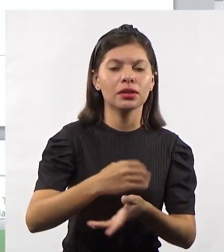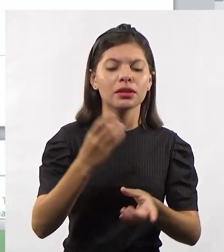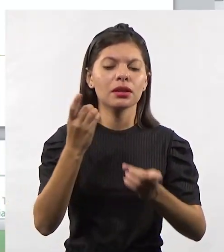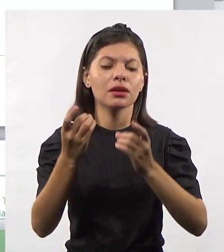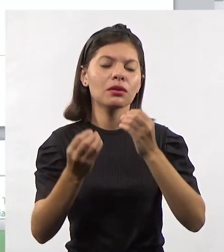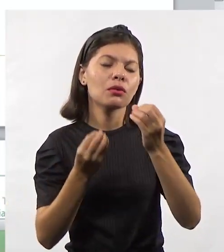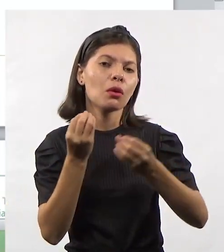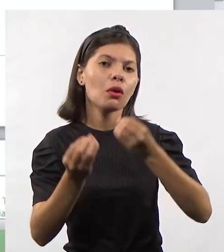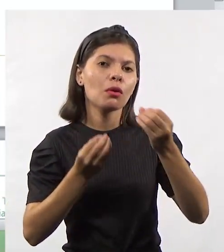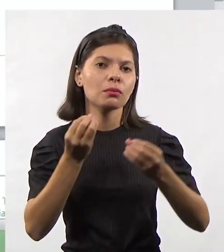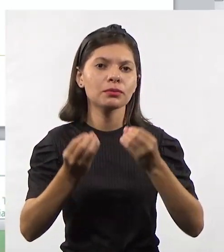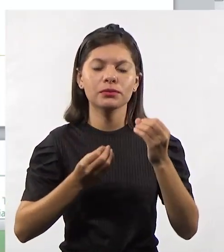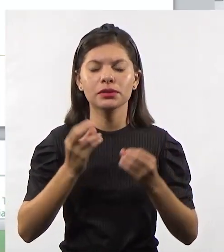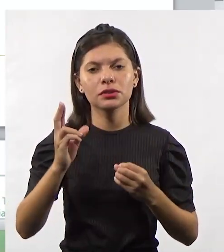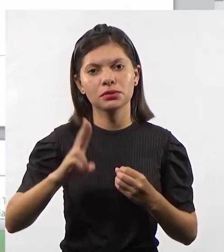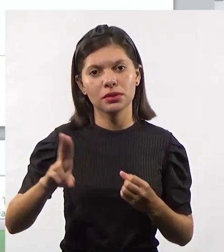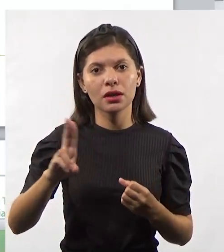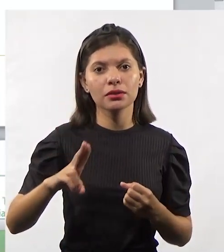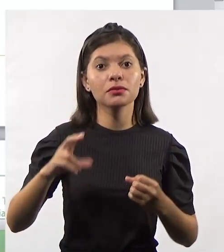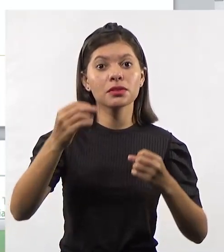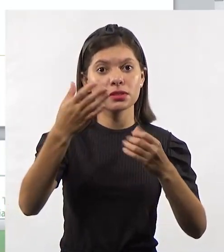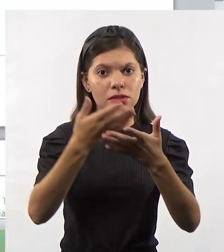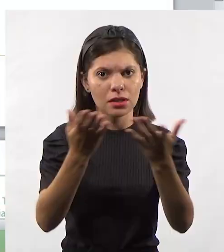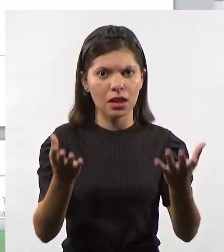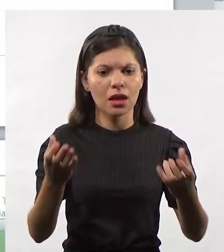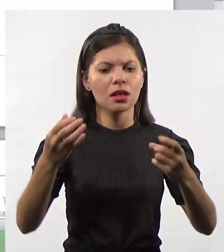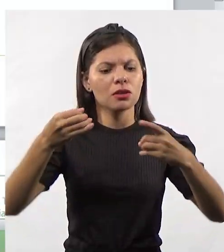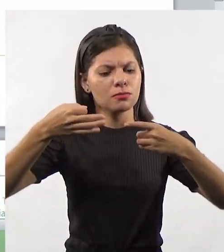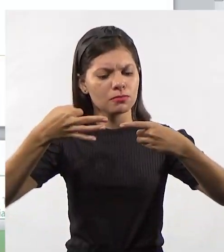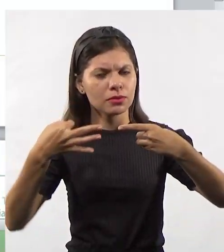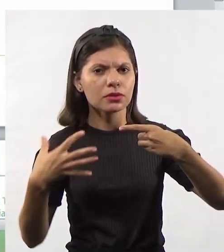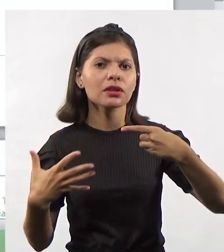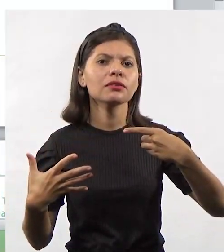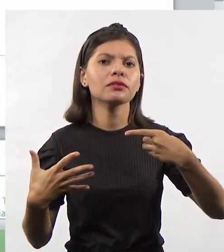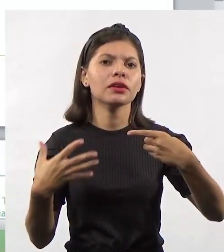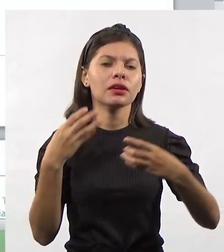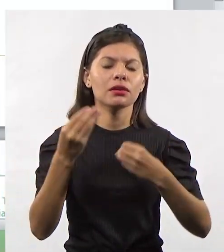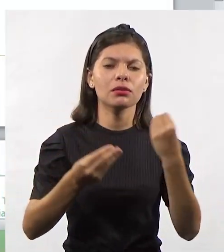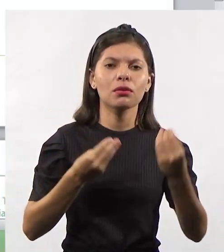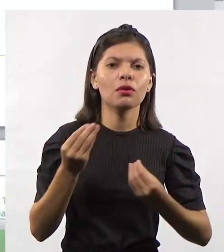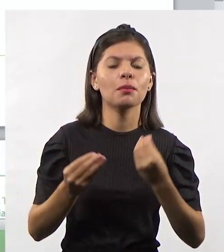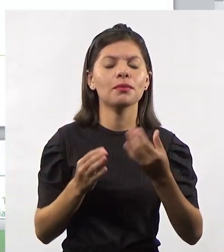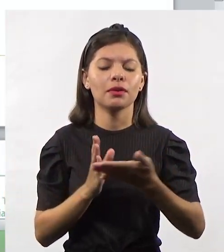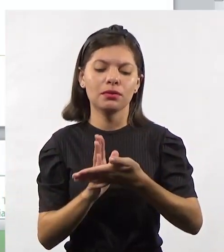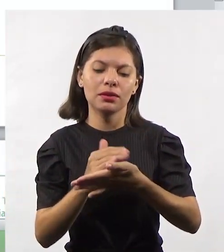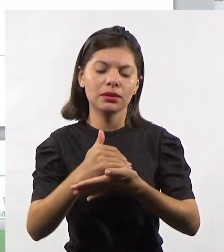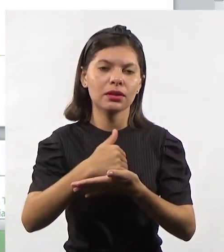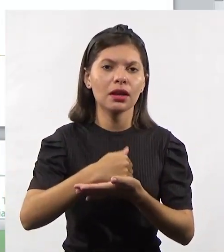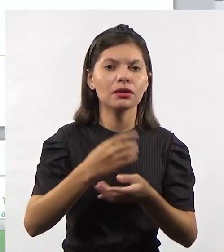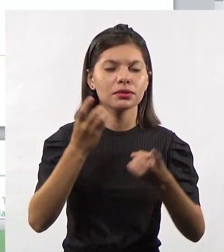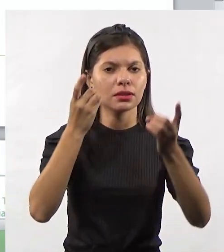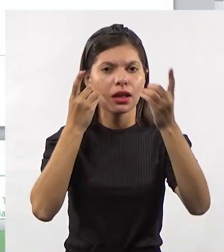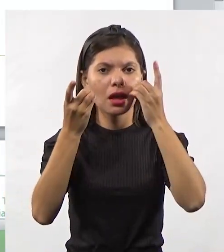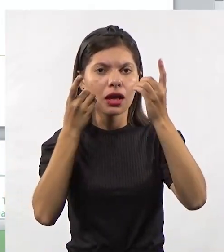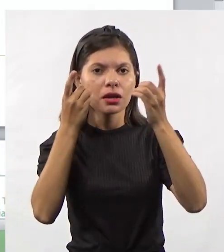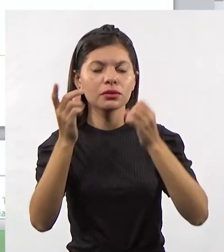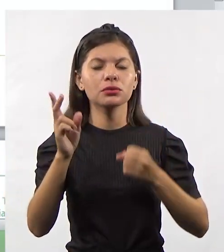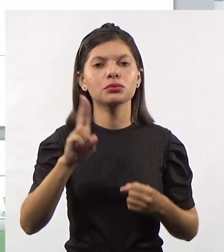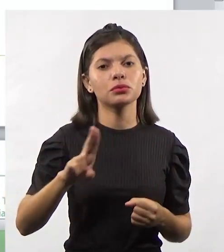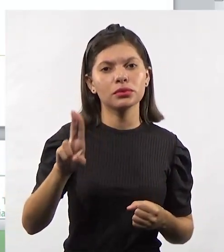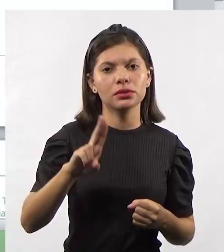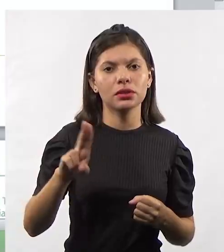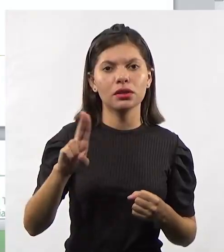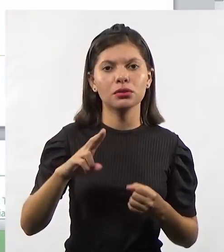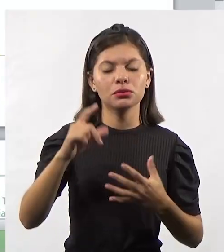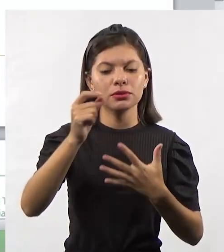como ele vai ser utilizado Então você tem que fazer a descrição de como você vai coletar os dados usando Esse instrumento ou seja